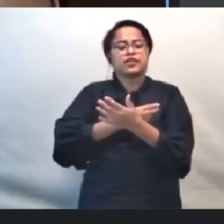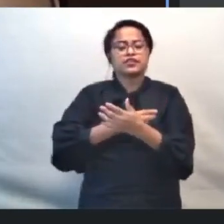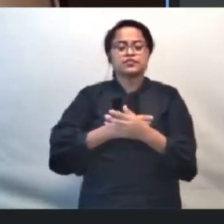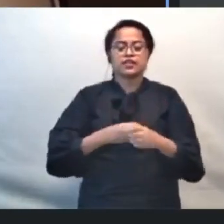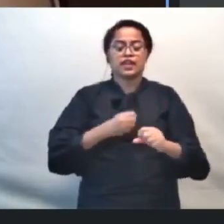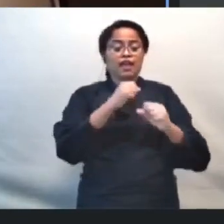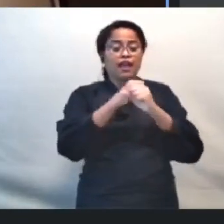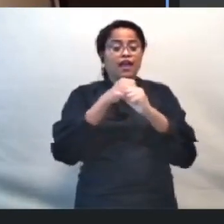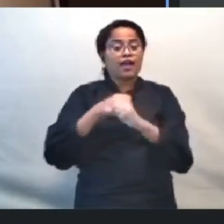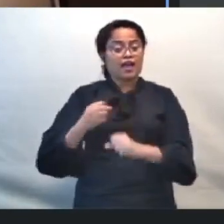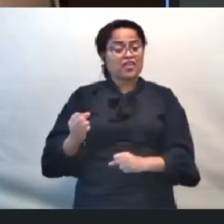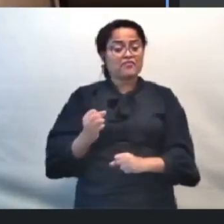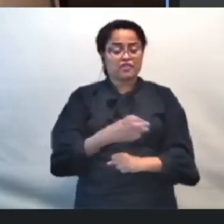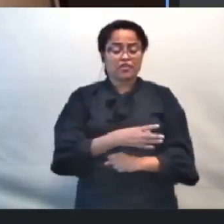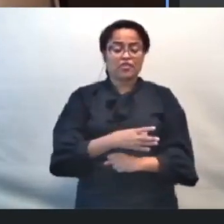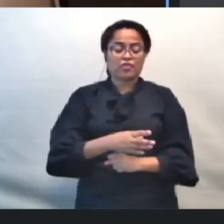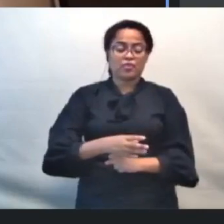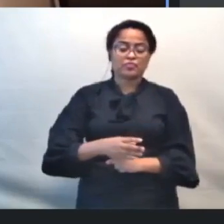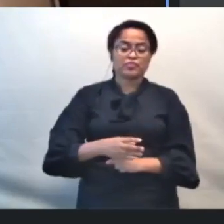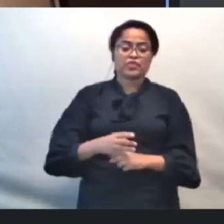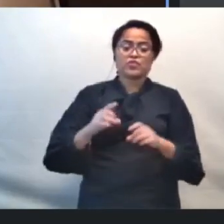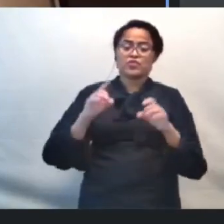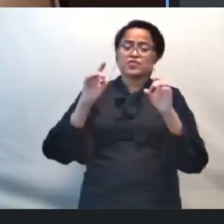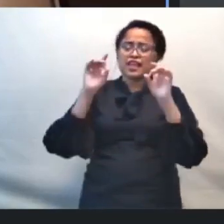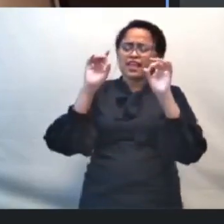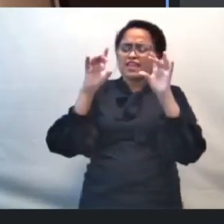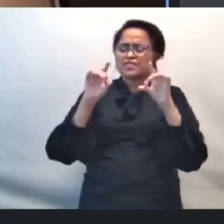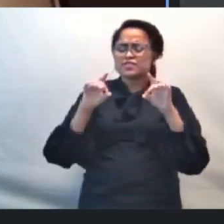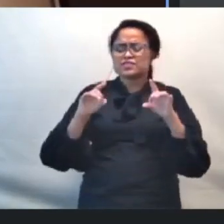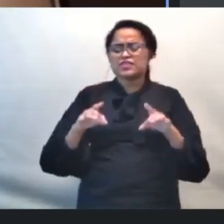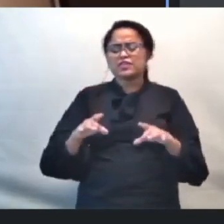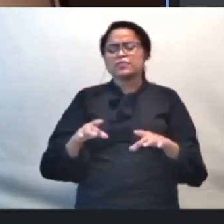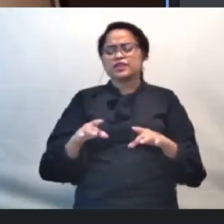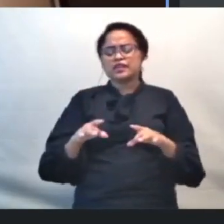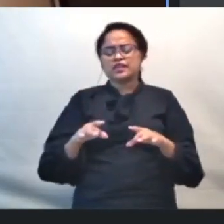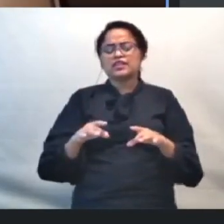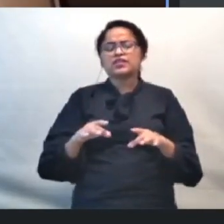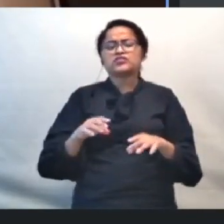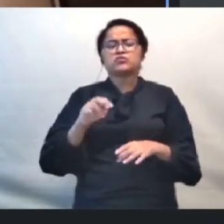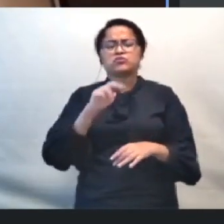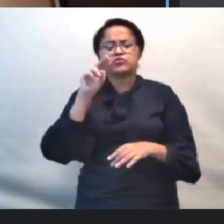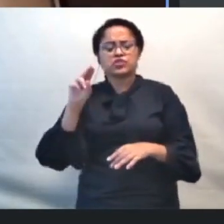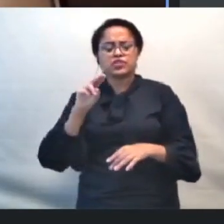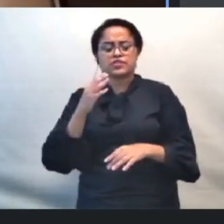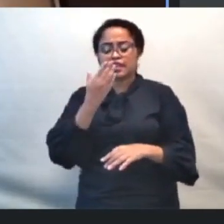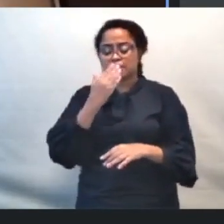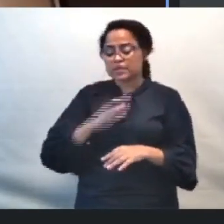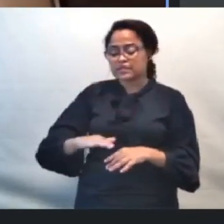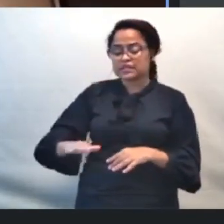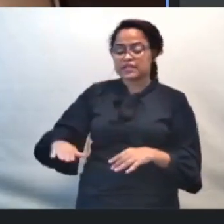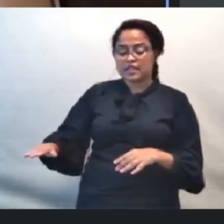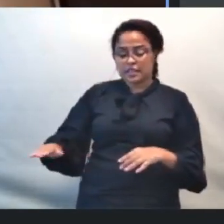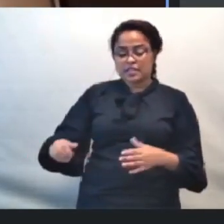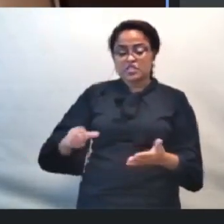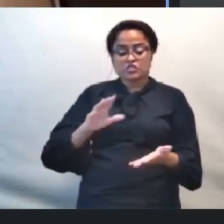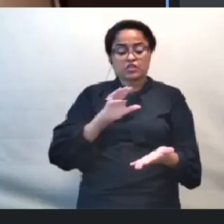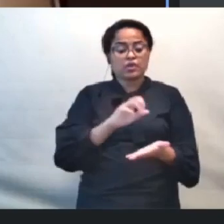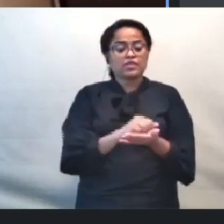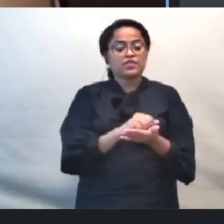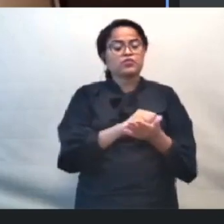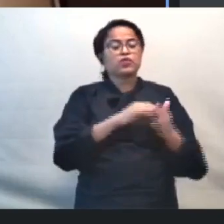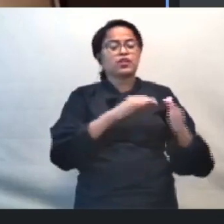educação, porque vão ser exclusivamente utilizados pelas crianças matriculadas na escola próxima daquele